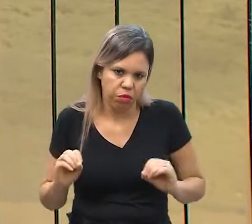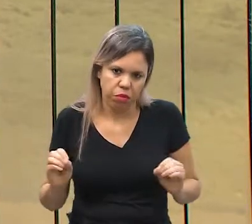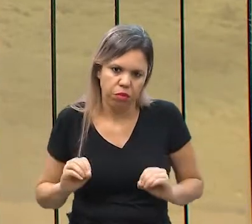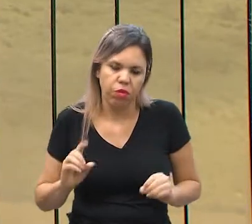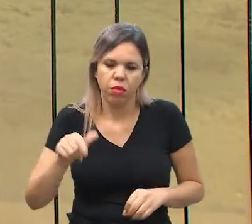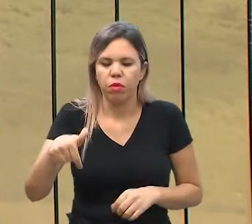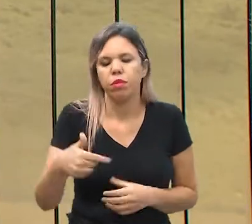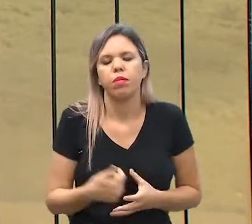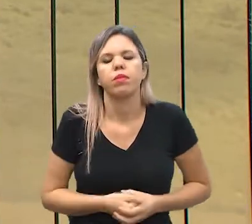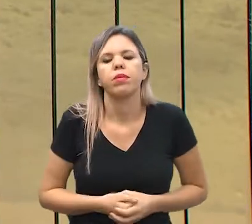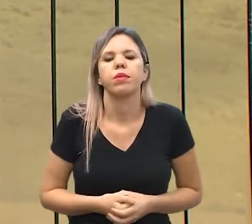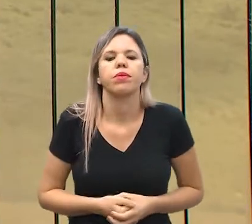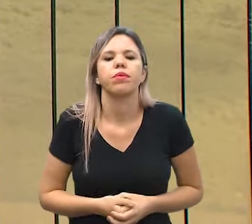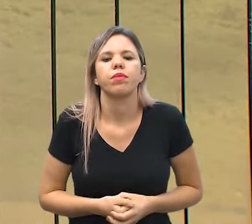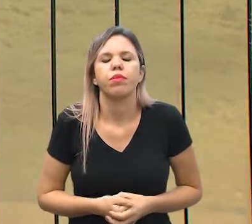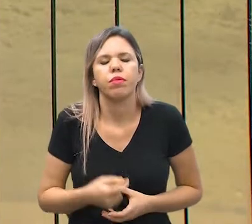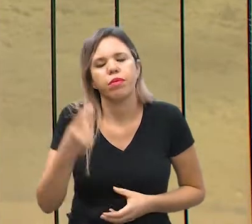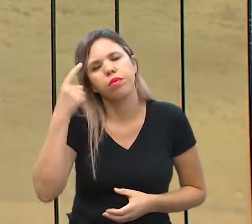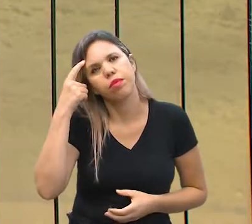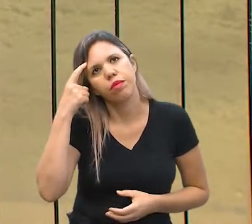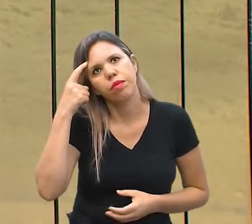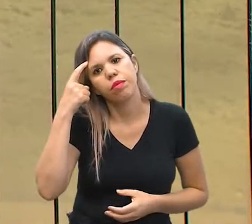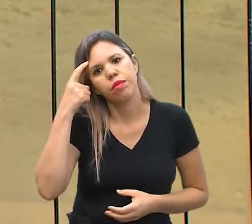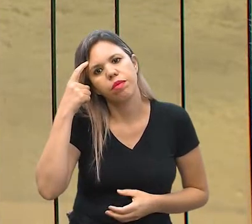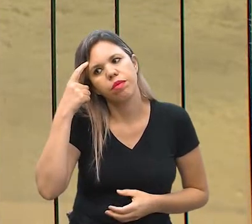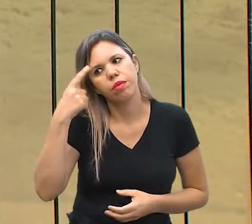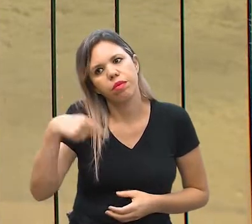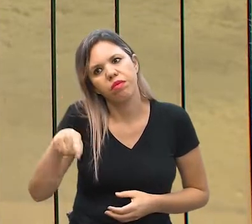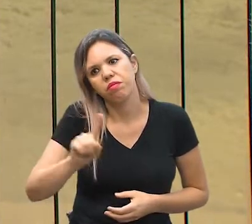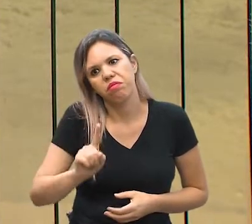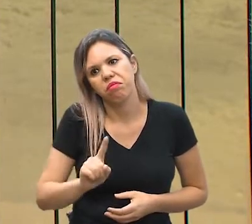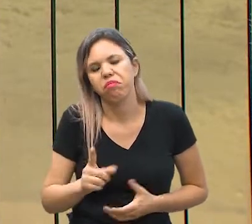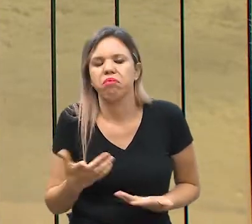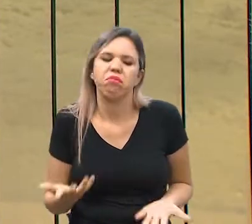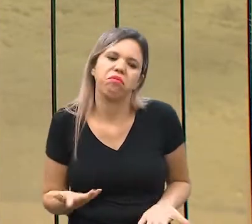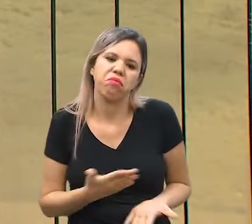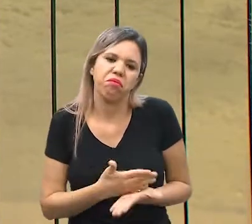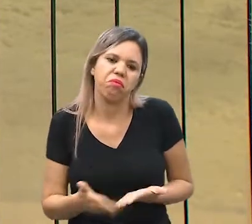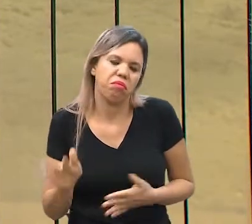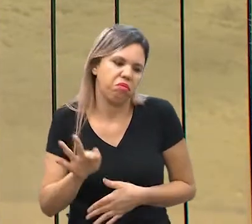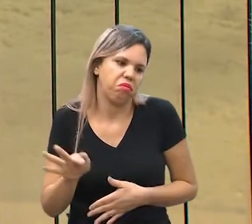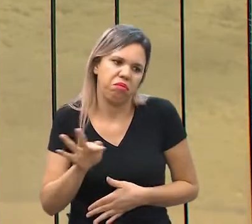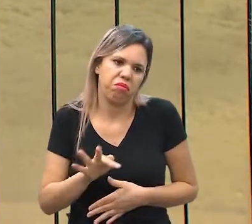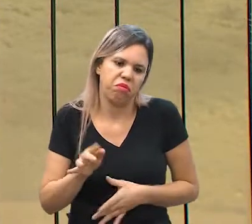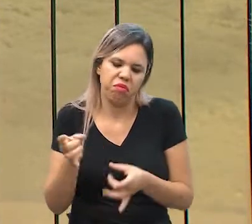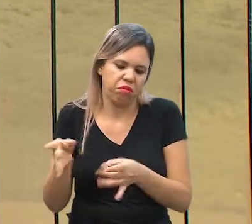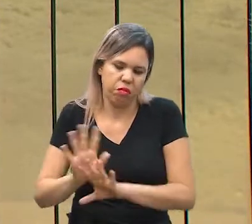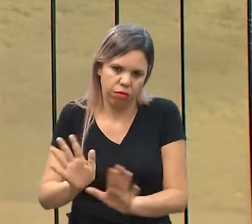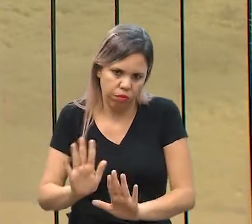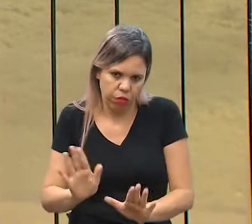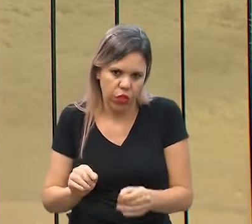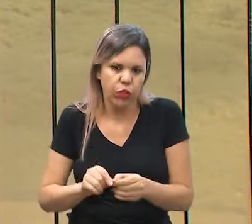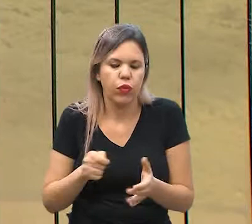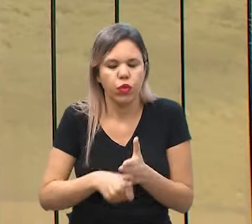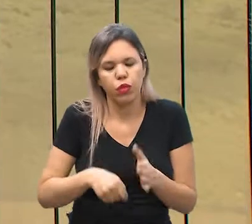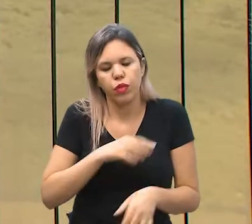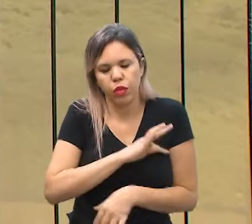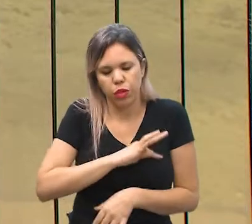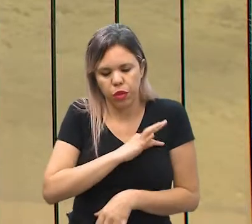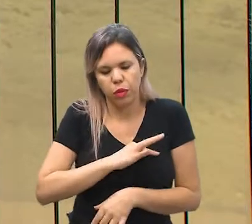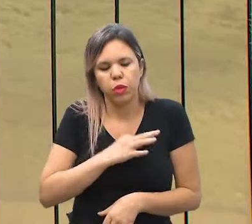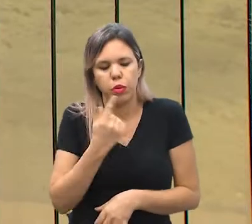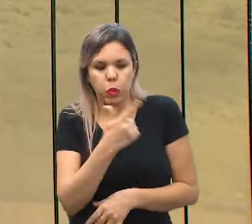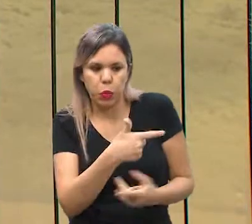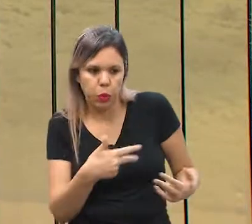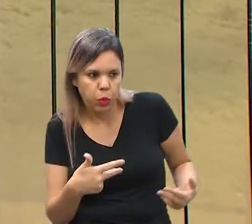aí depois disso eu pensei, não vou começar uma faculdade pra largar, né? Vou tentar fazer um técnico de